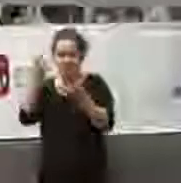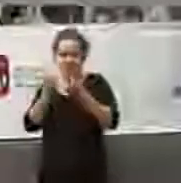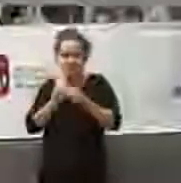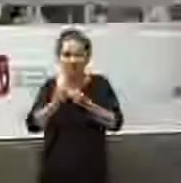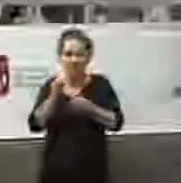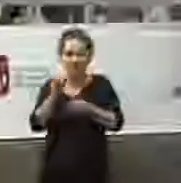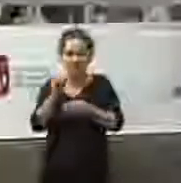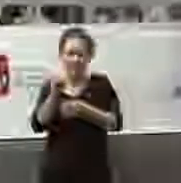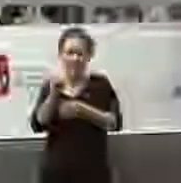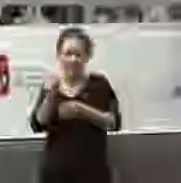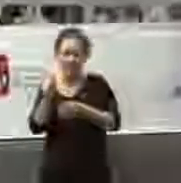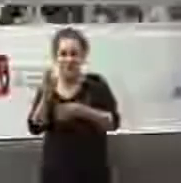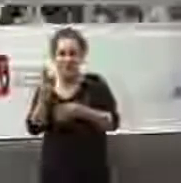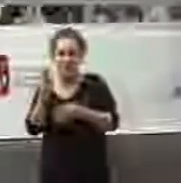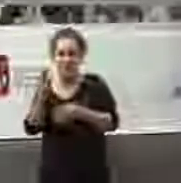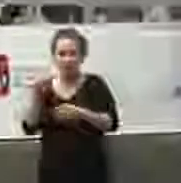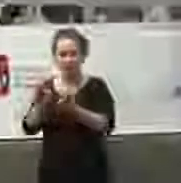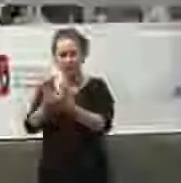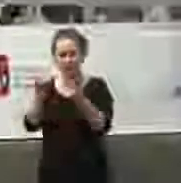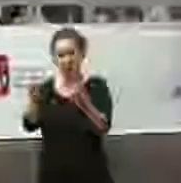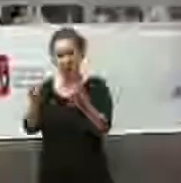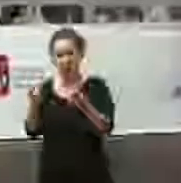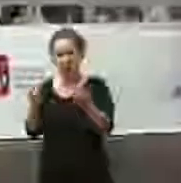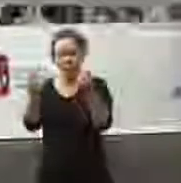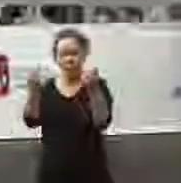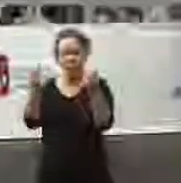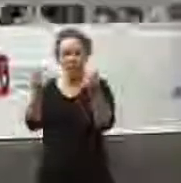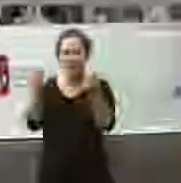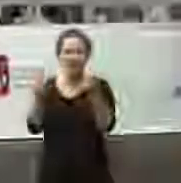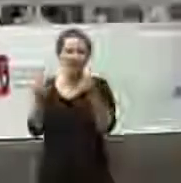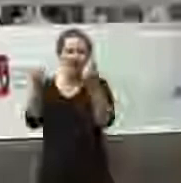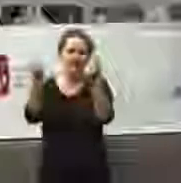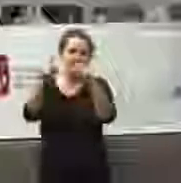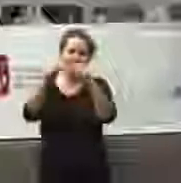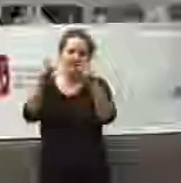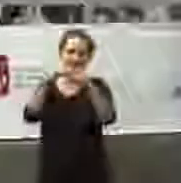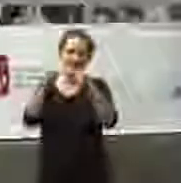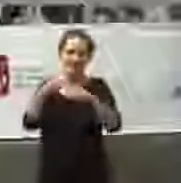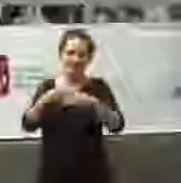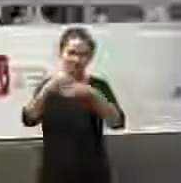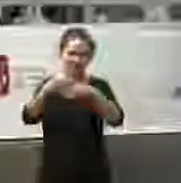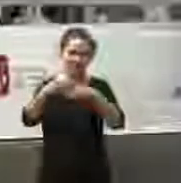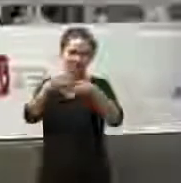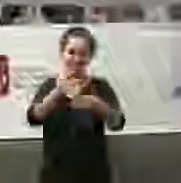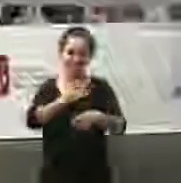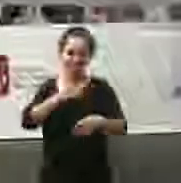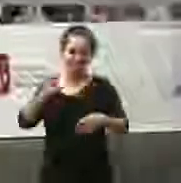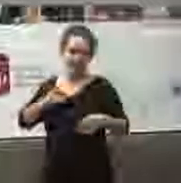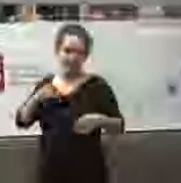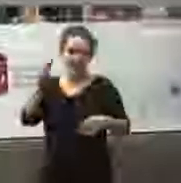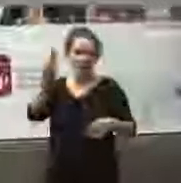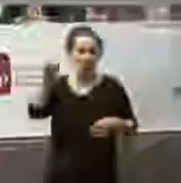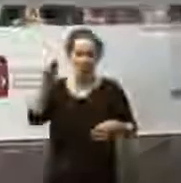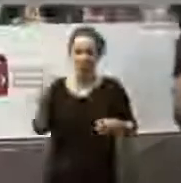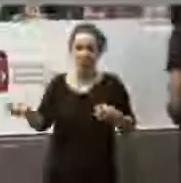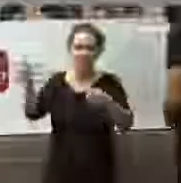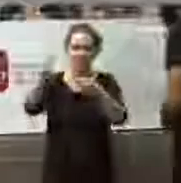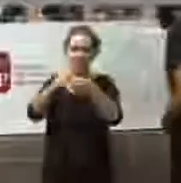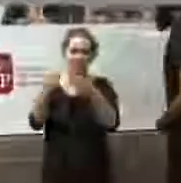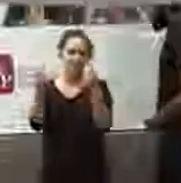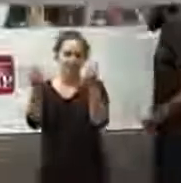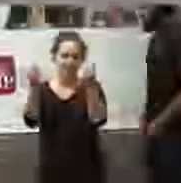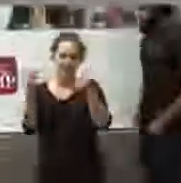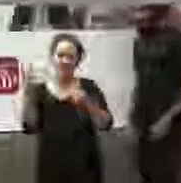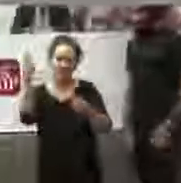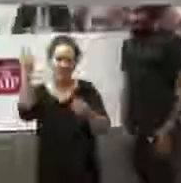era simplesmente pra gente gastar o orçamento do distrito federal eo ministério da da saúde jamais nos ressarciu por